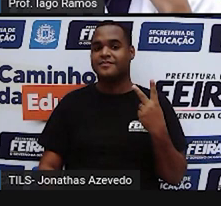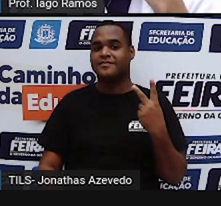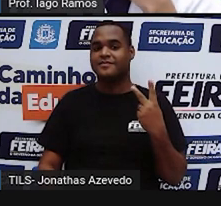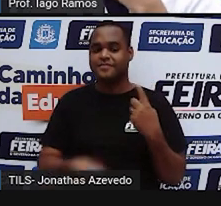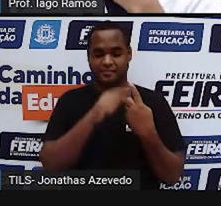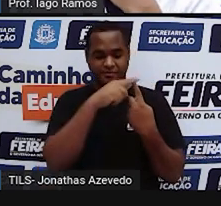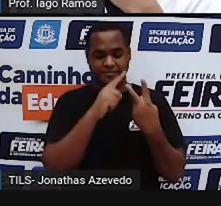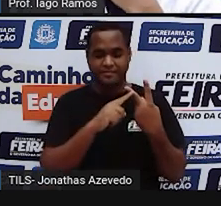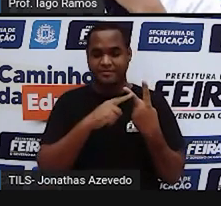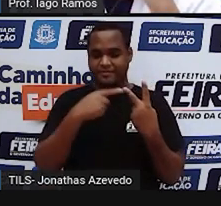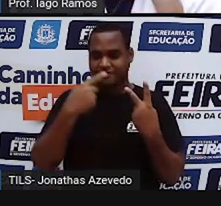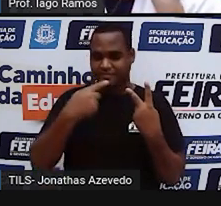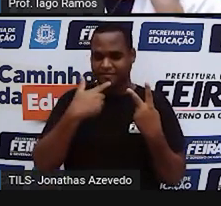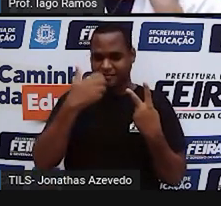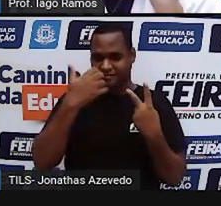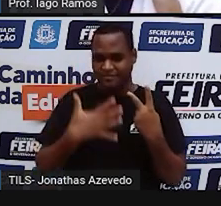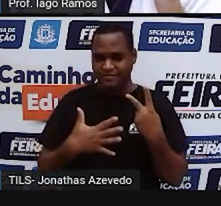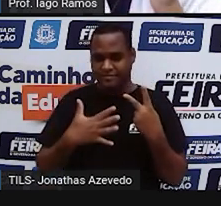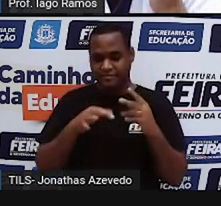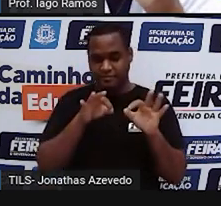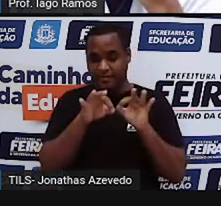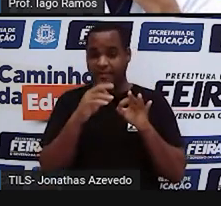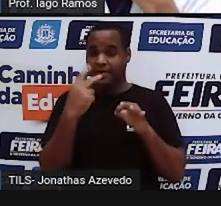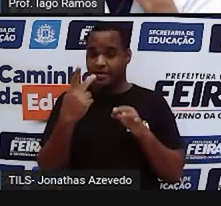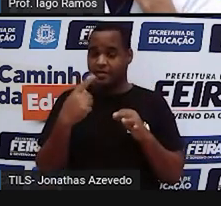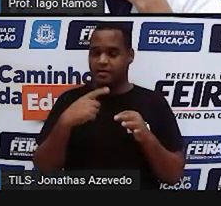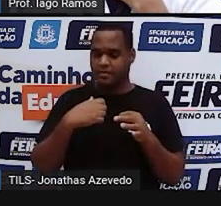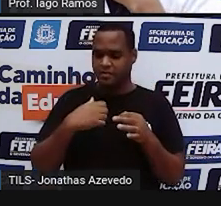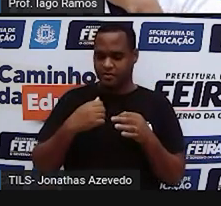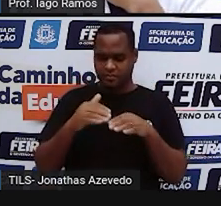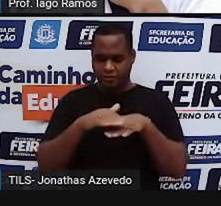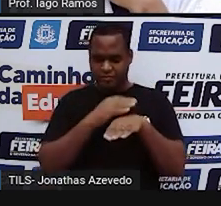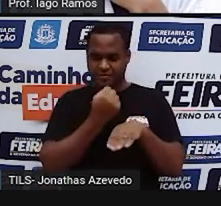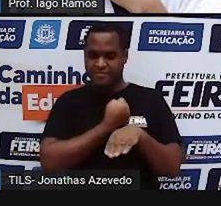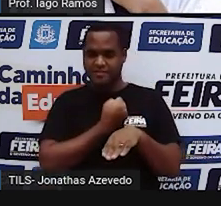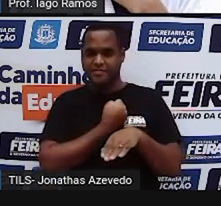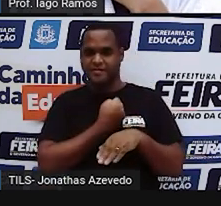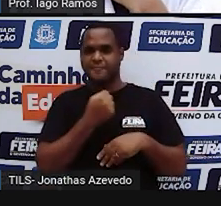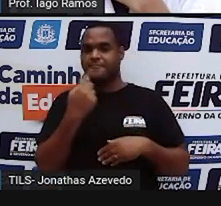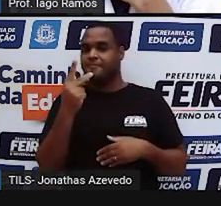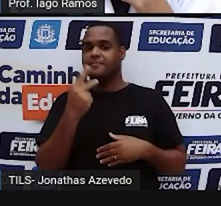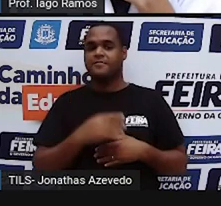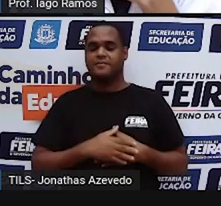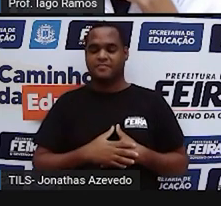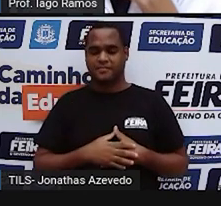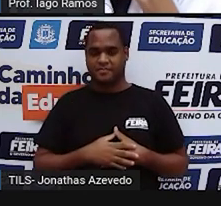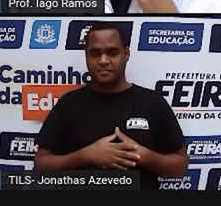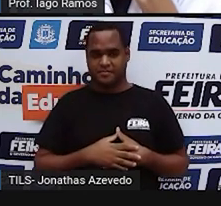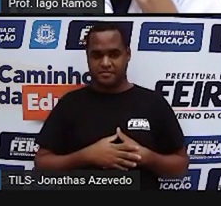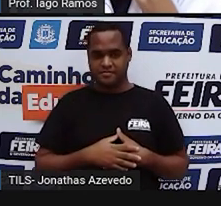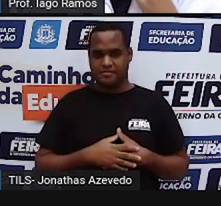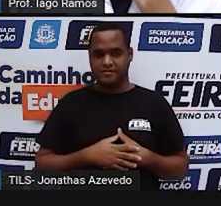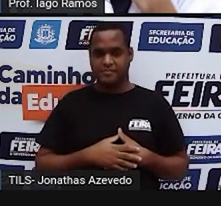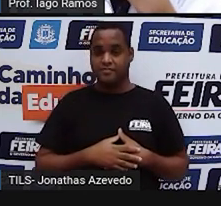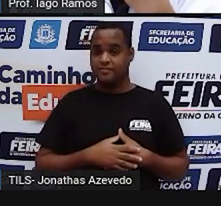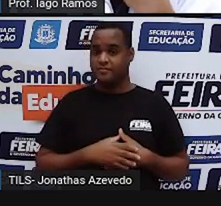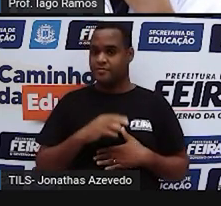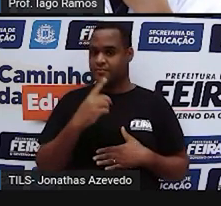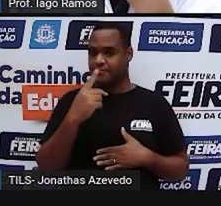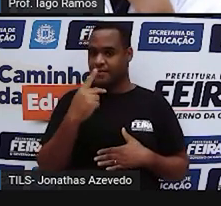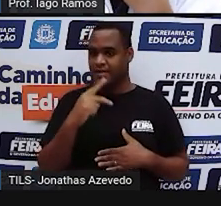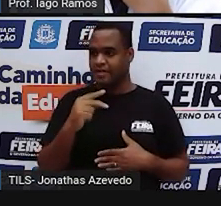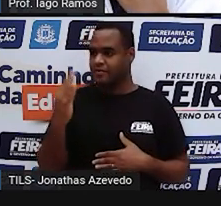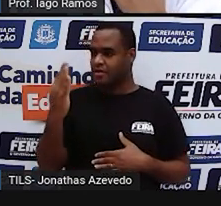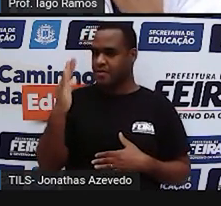e esses dois primeiros forma o número que você calça E se você tivesse um